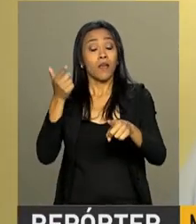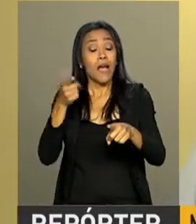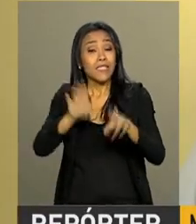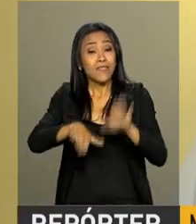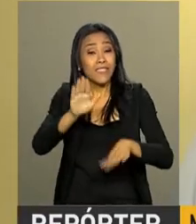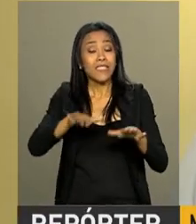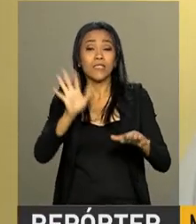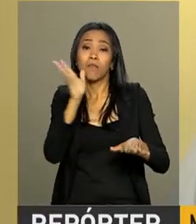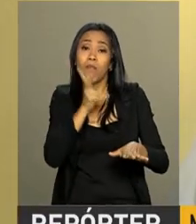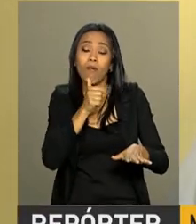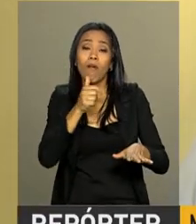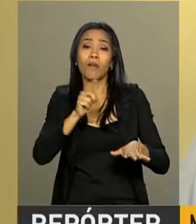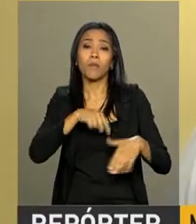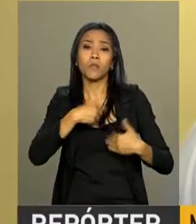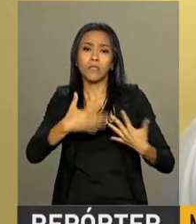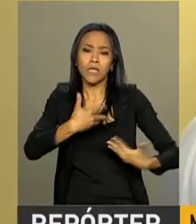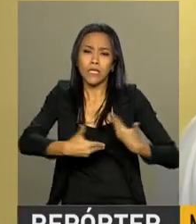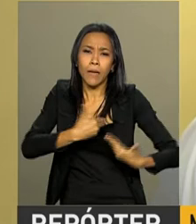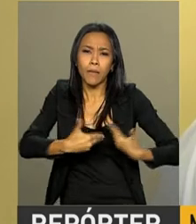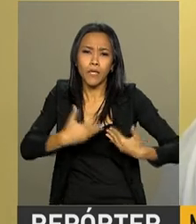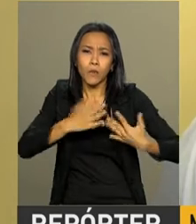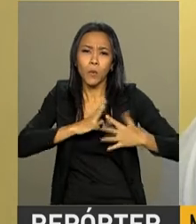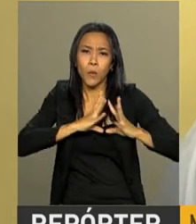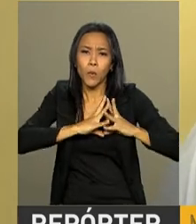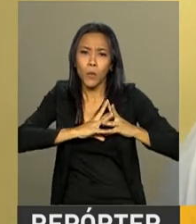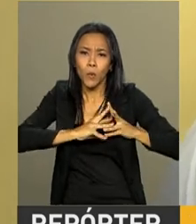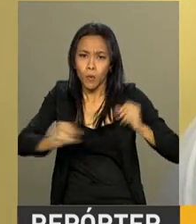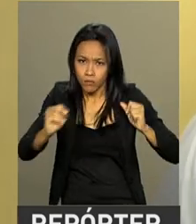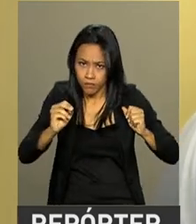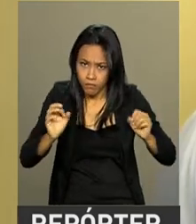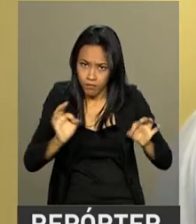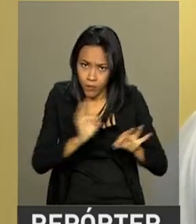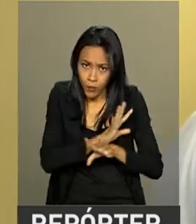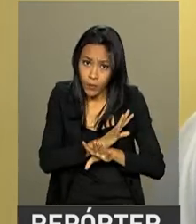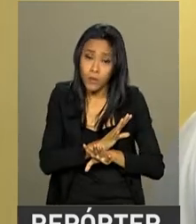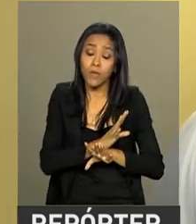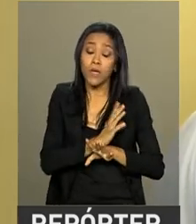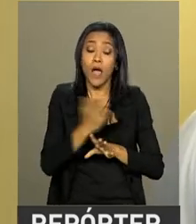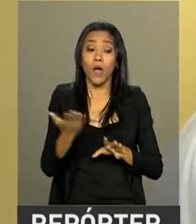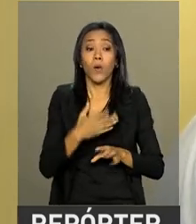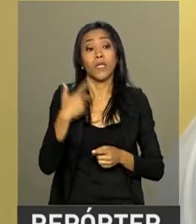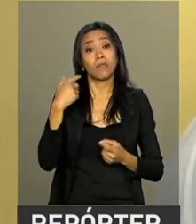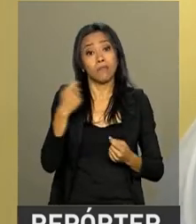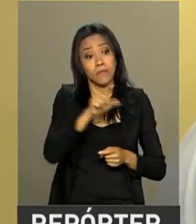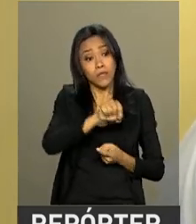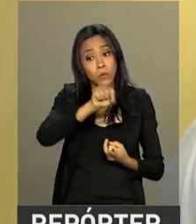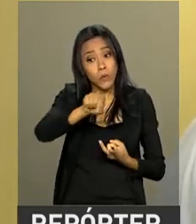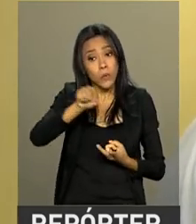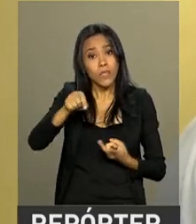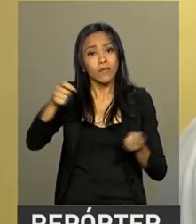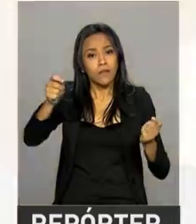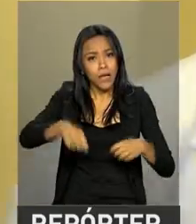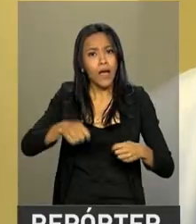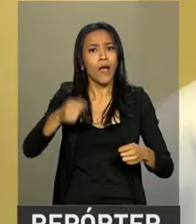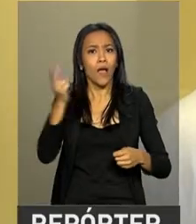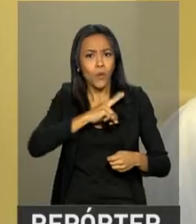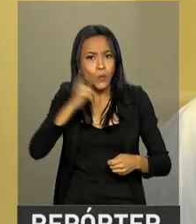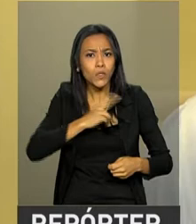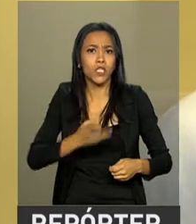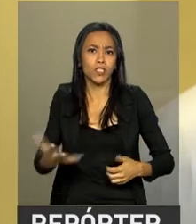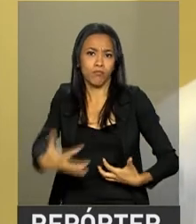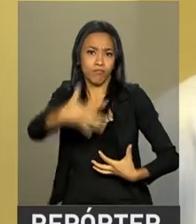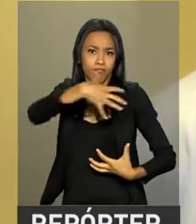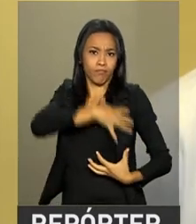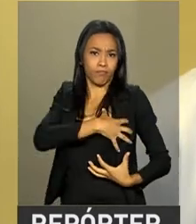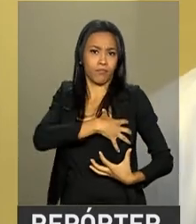depois que o tratamento do câncer está finalizado mas em casos selecionados é possível fazer a reconstrução imediata a mulher que tem